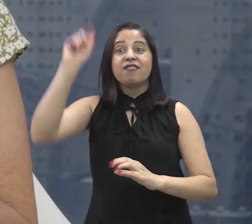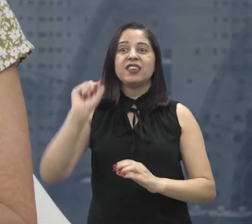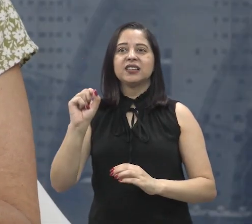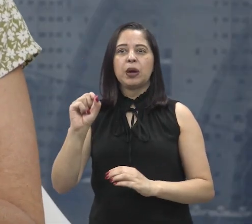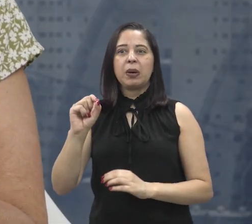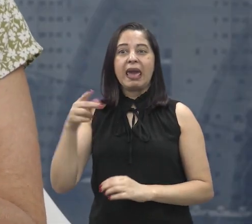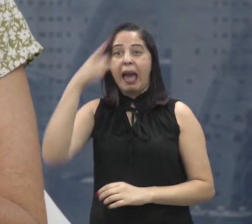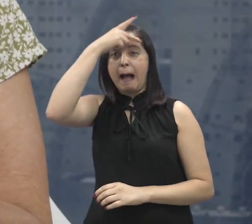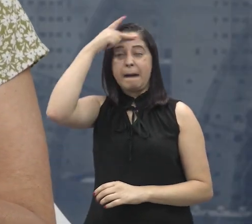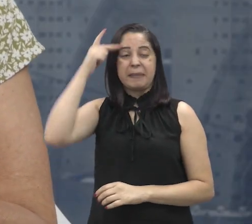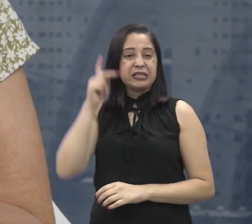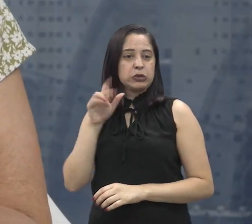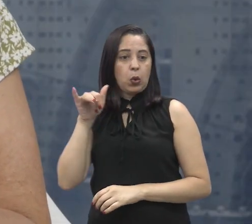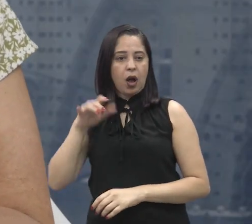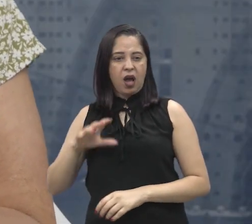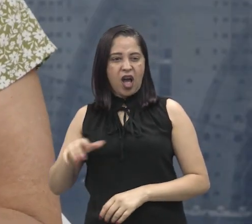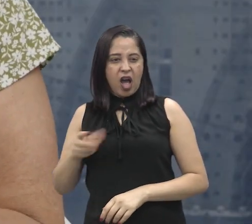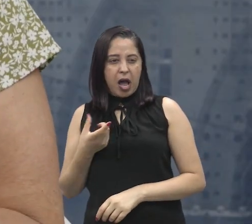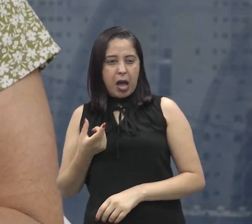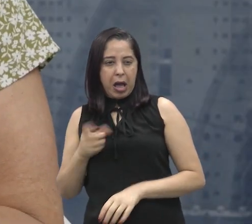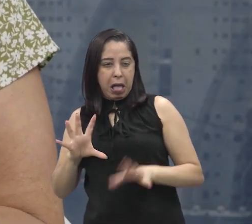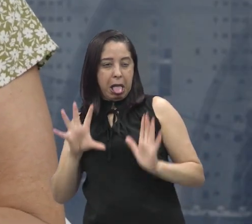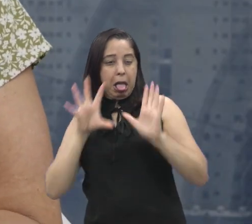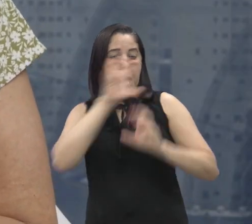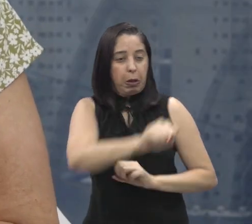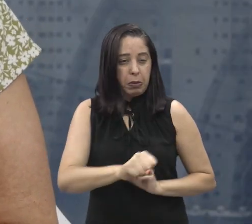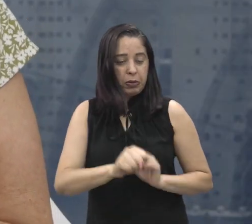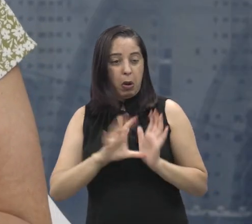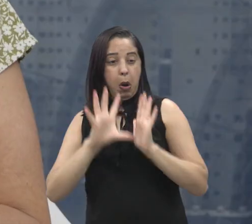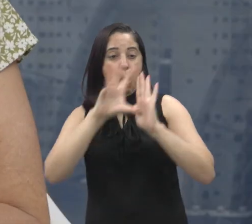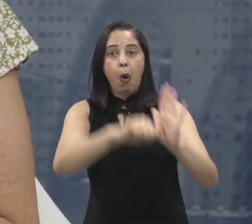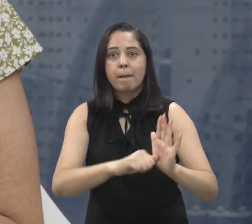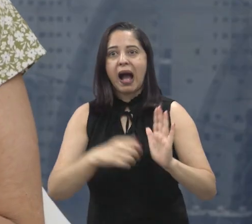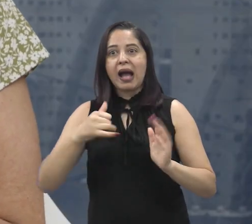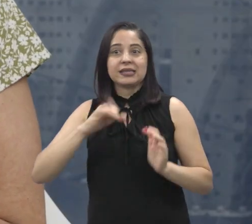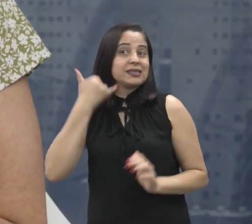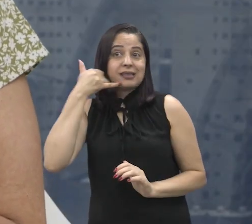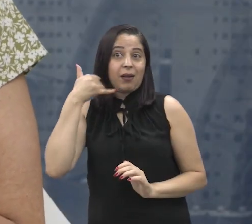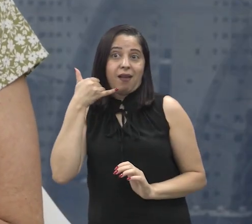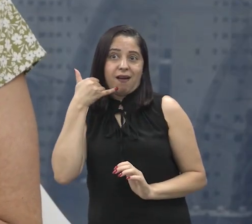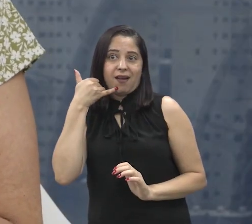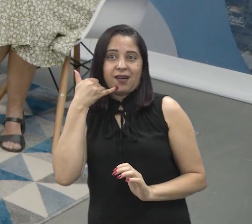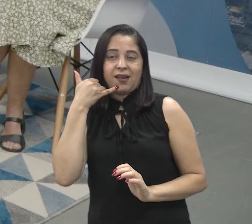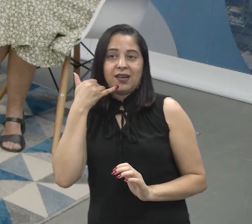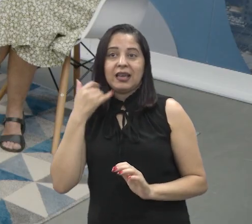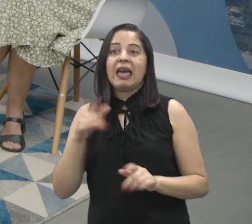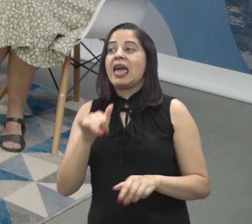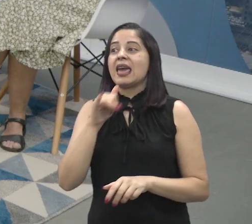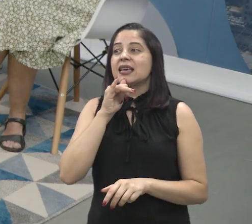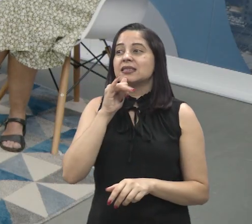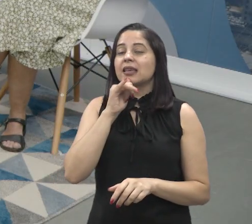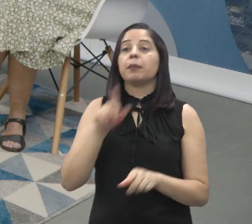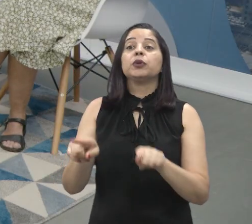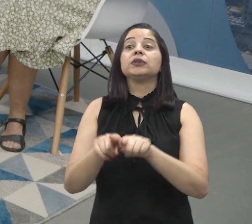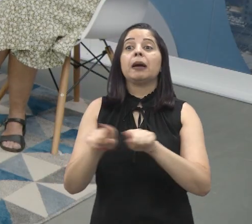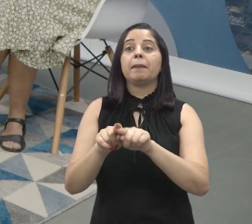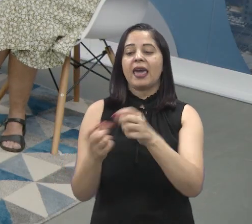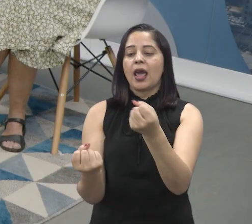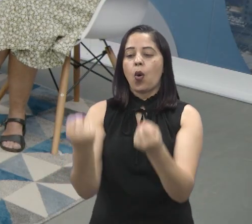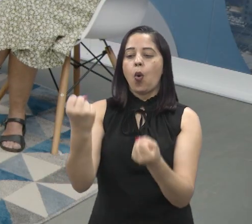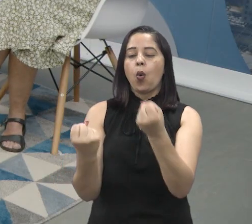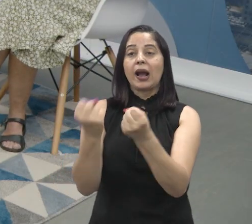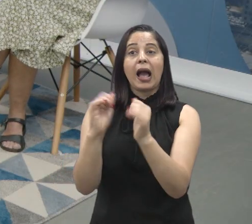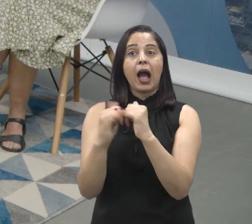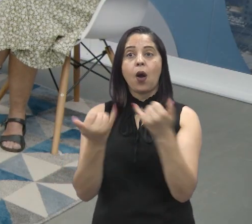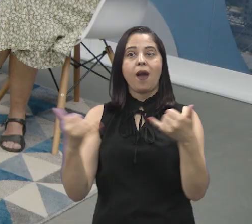comunicar, menos tem violência para pegar o seu celular ou roubar o seu carro, né? Então, acho que a gente está pensando